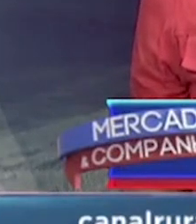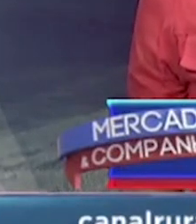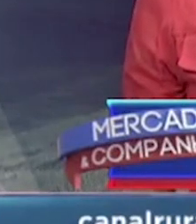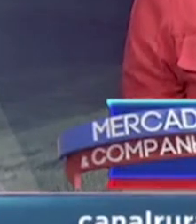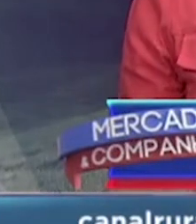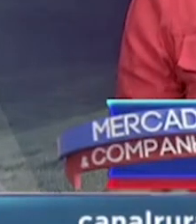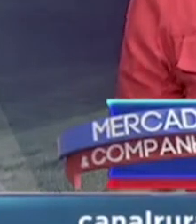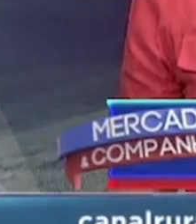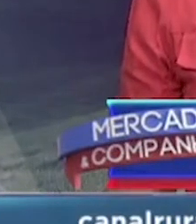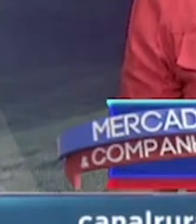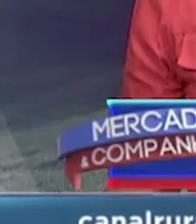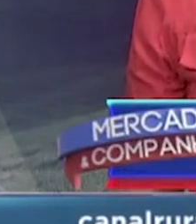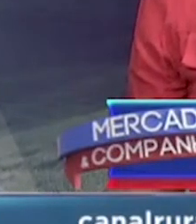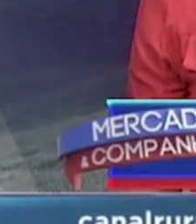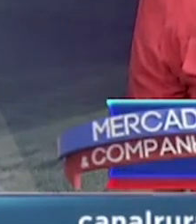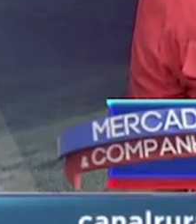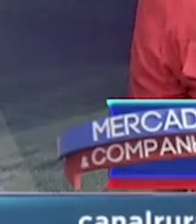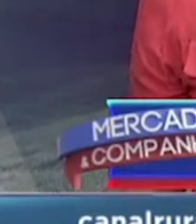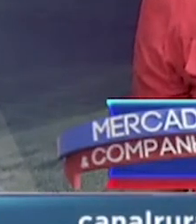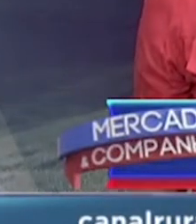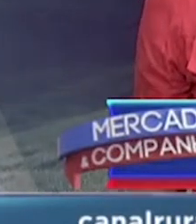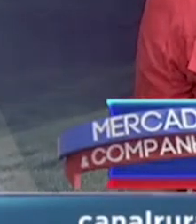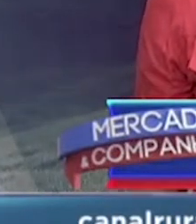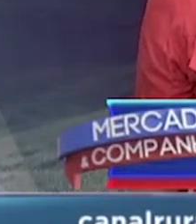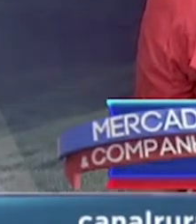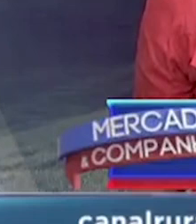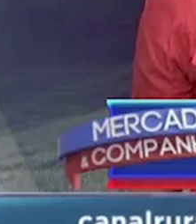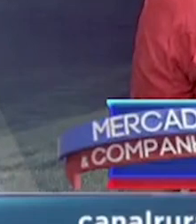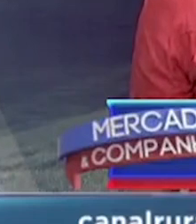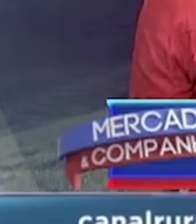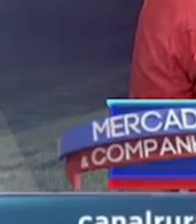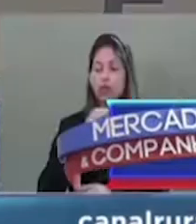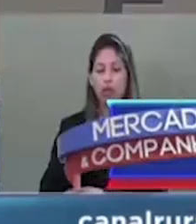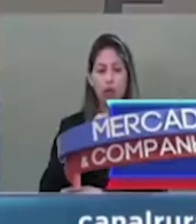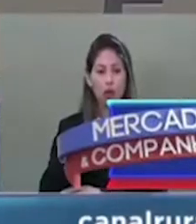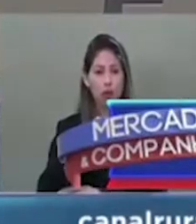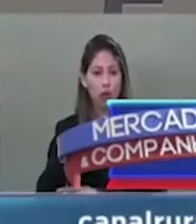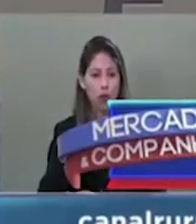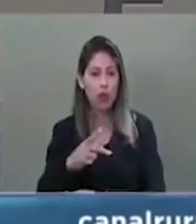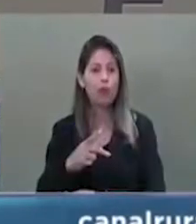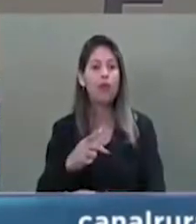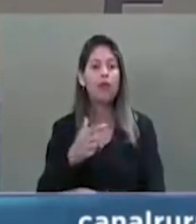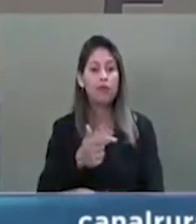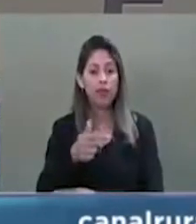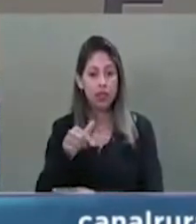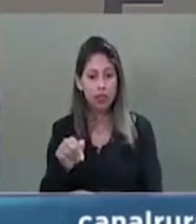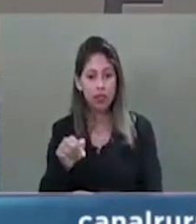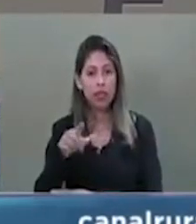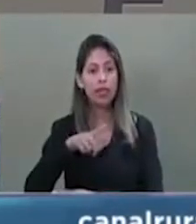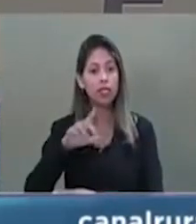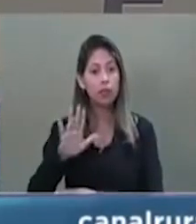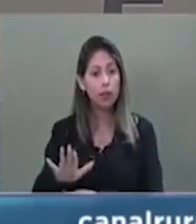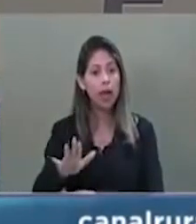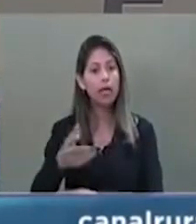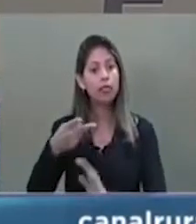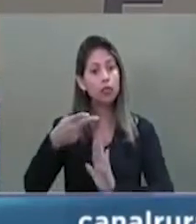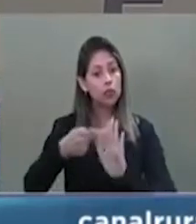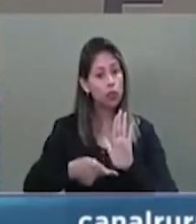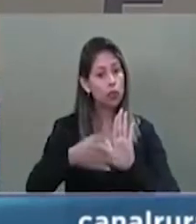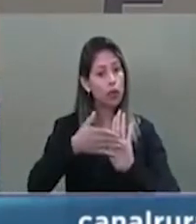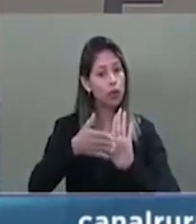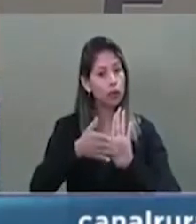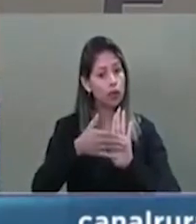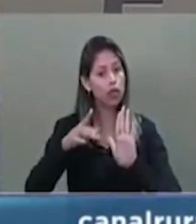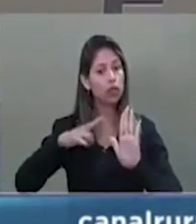em consonância com as pautas defendidas pelo governo eleito. Esse projeto vem de encontro com